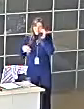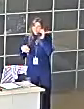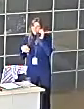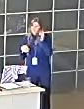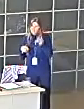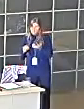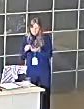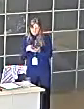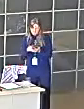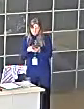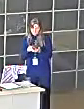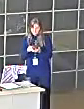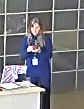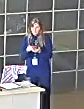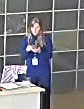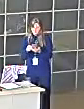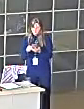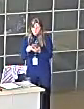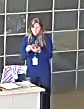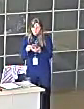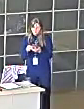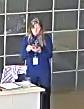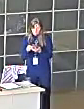também vocês não